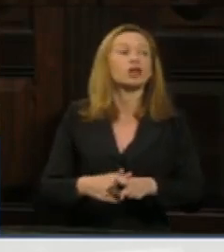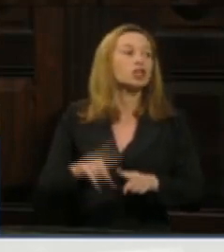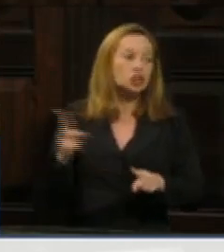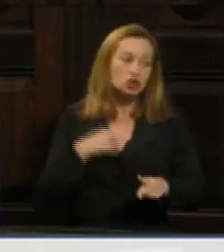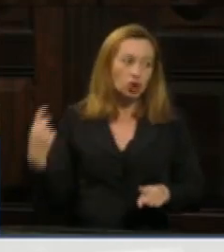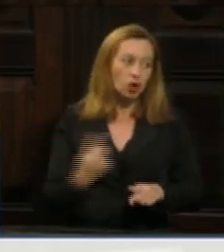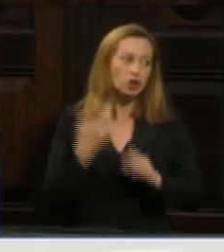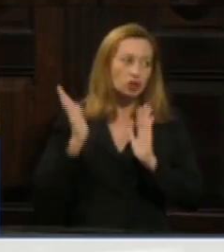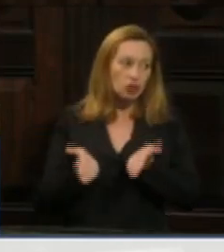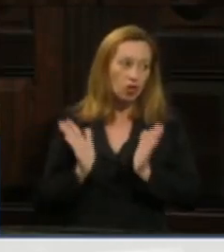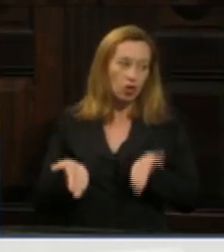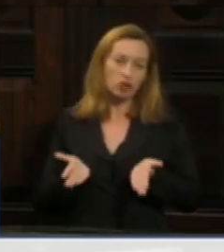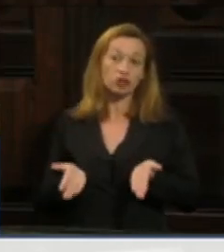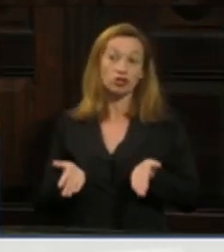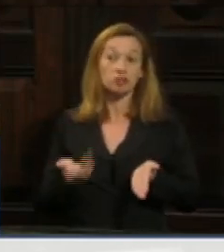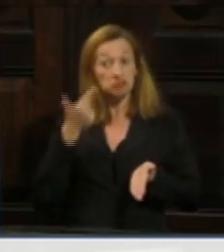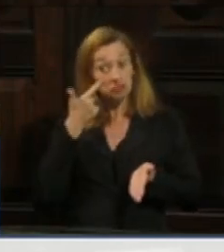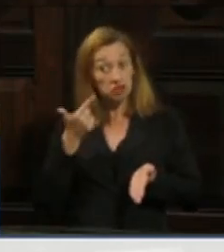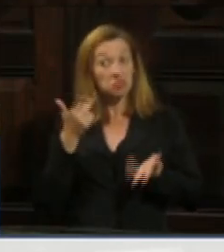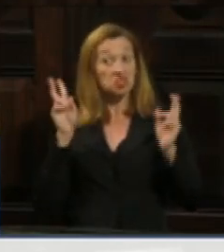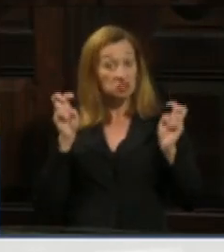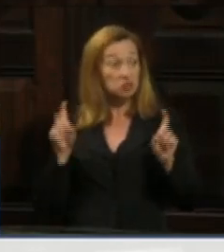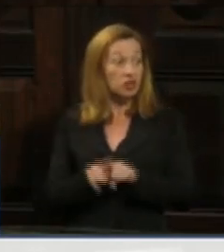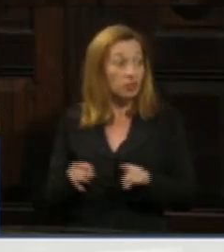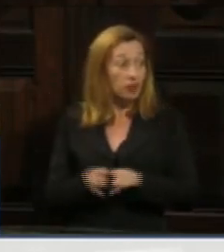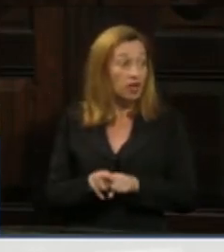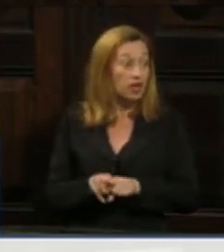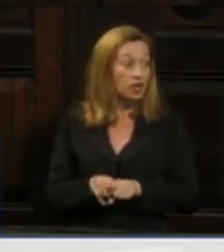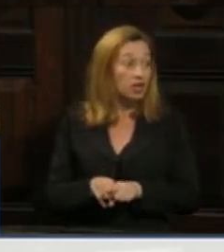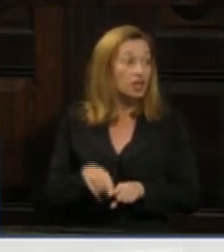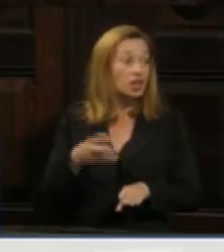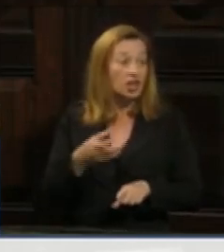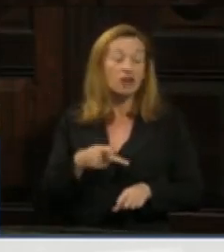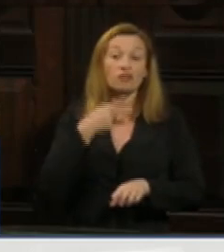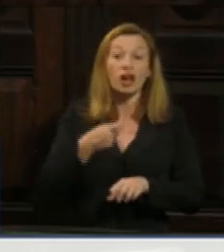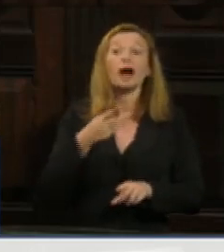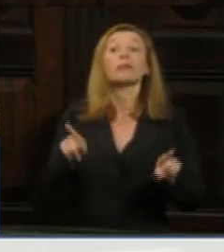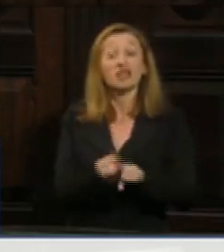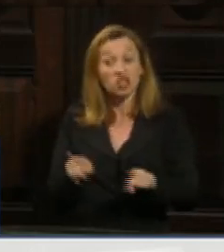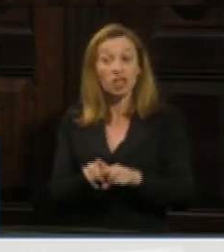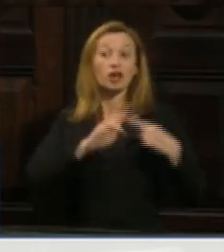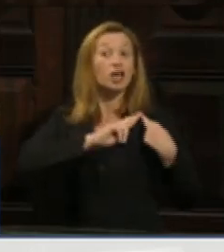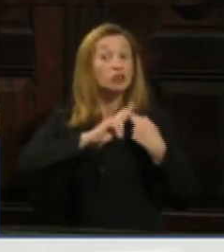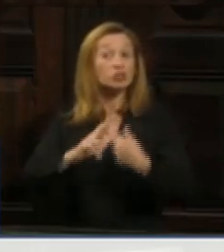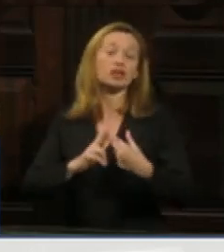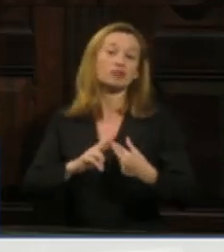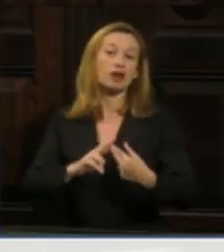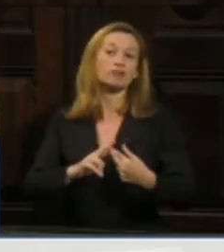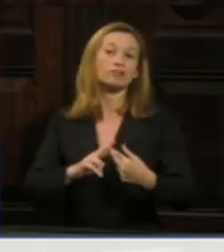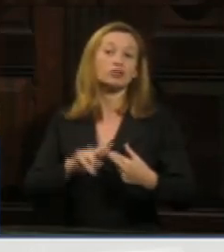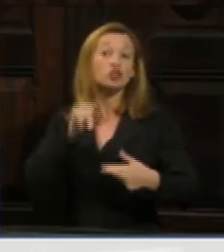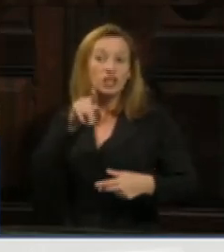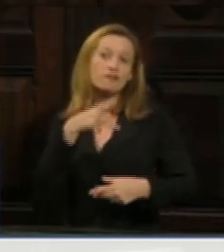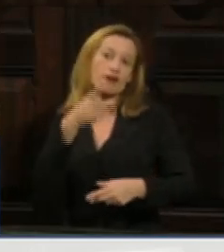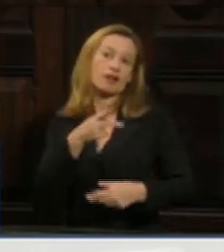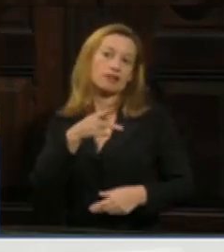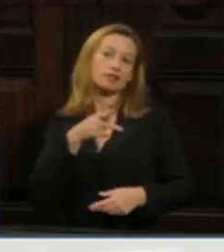juvenil, a Larissa Westphal, do município de Itaguaí, que me apresentou no Parlamento Juvenil o projeto de banco de